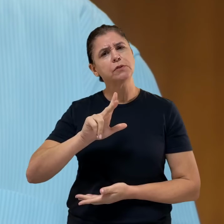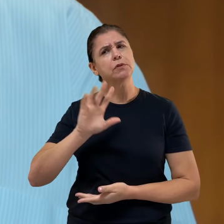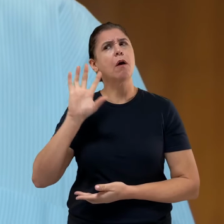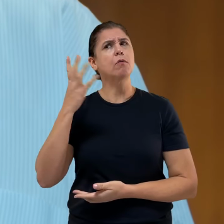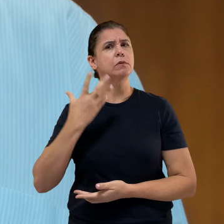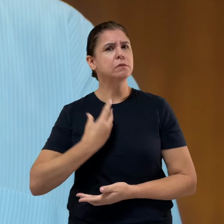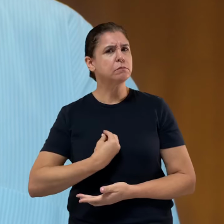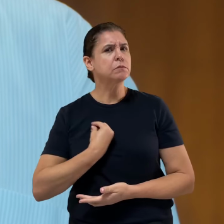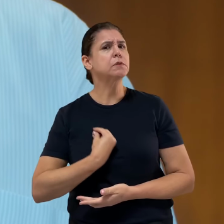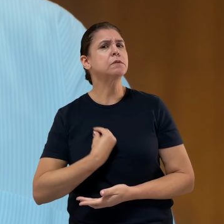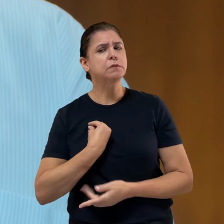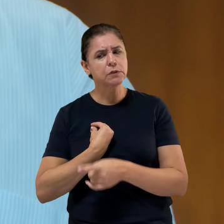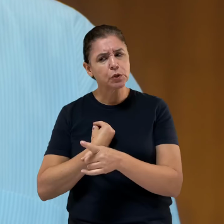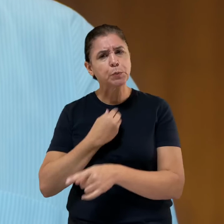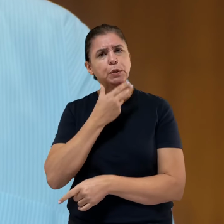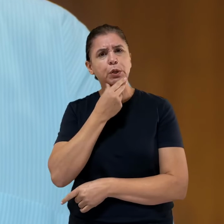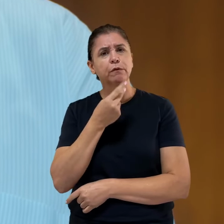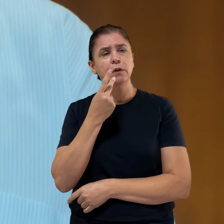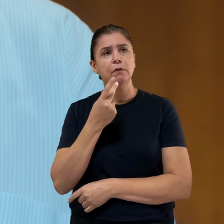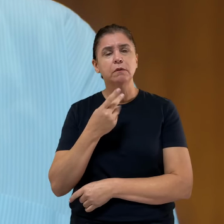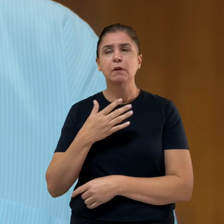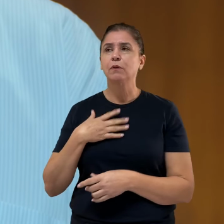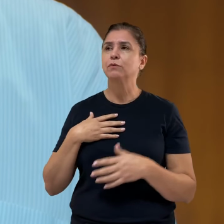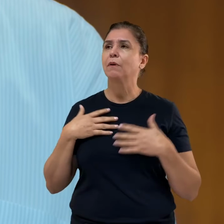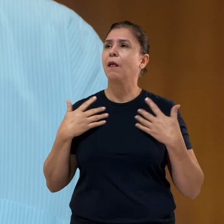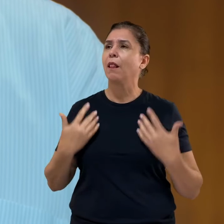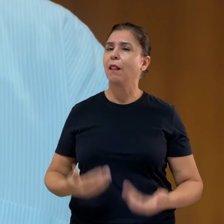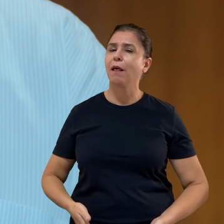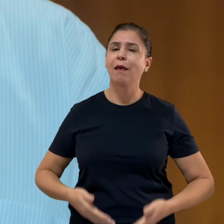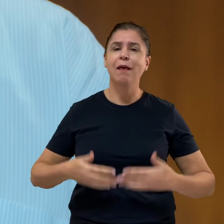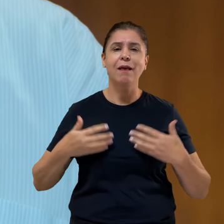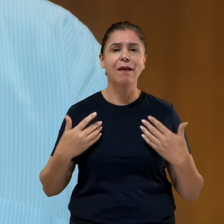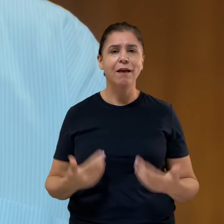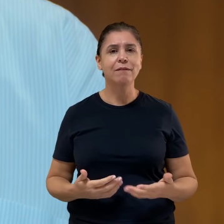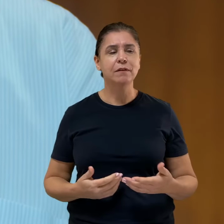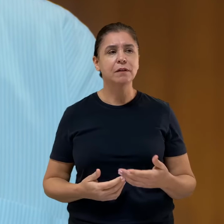aconteceu na minha vida. E eu estou leve.